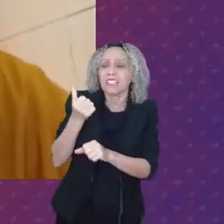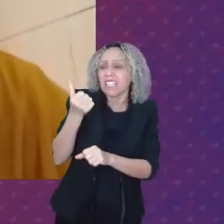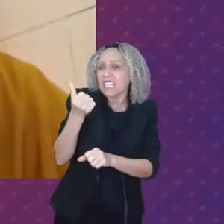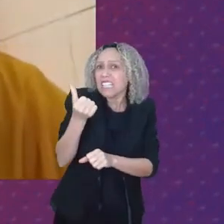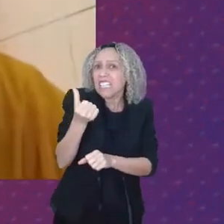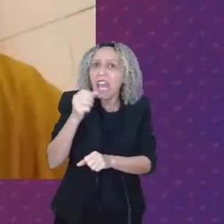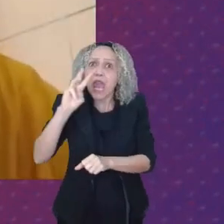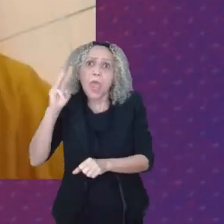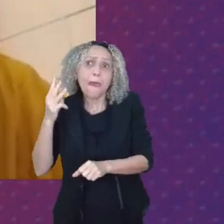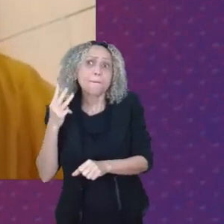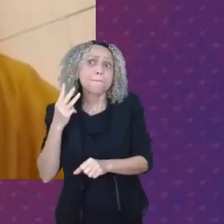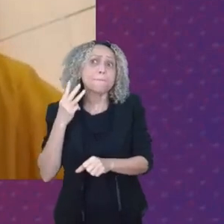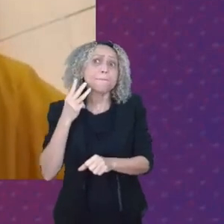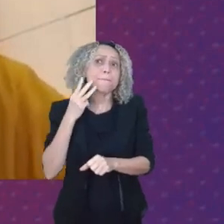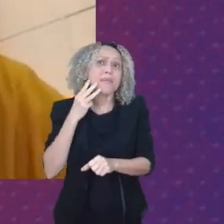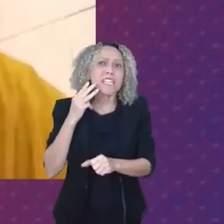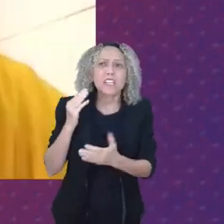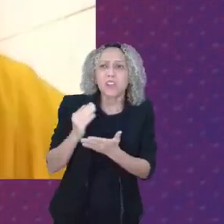algumas vírgulas,